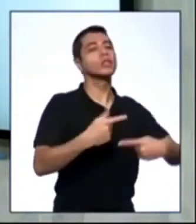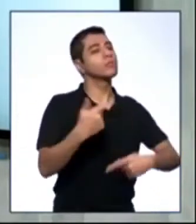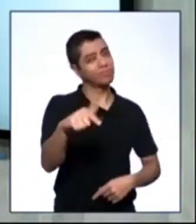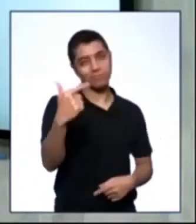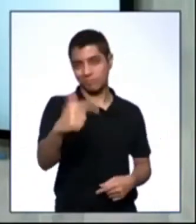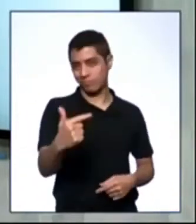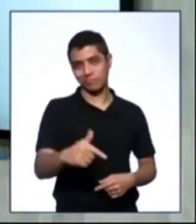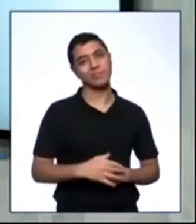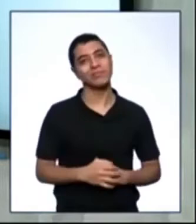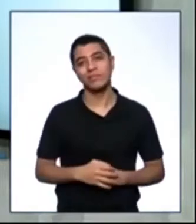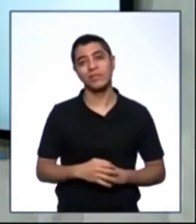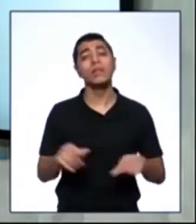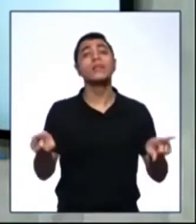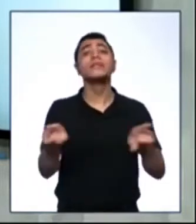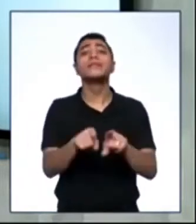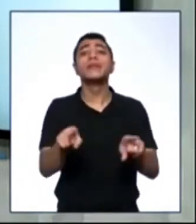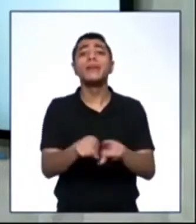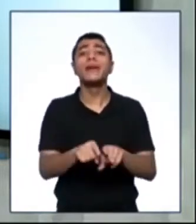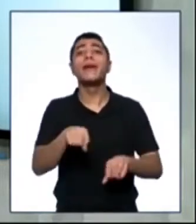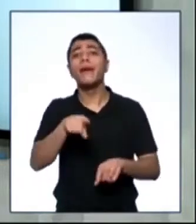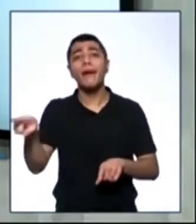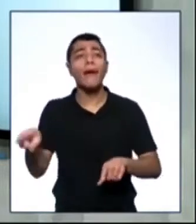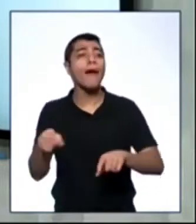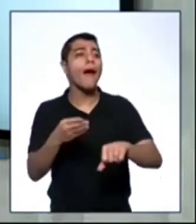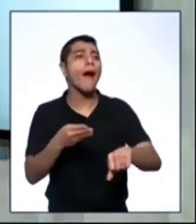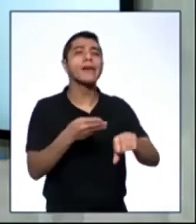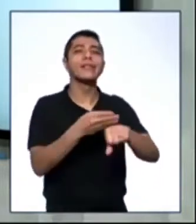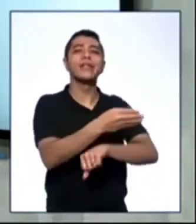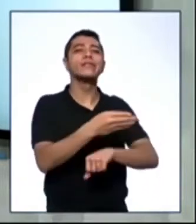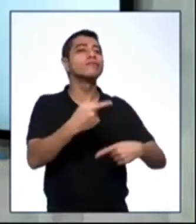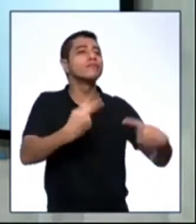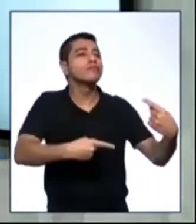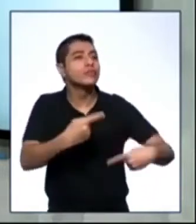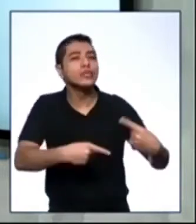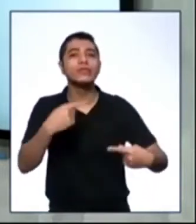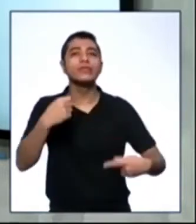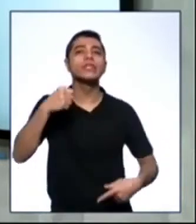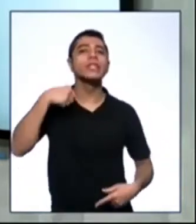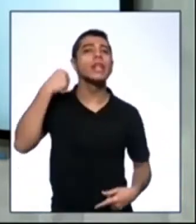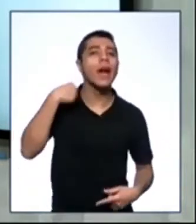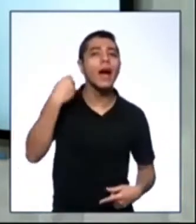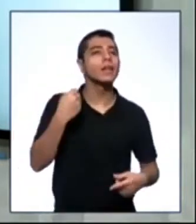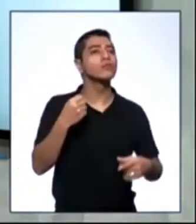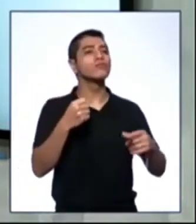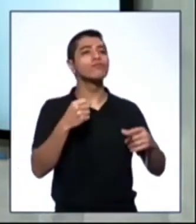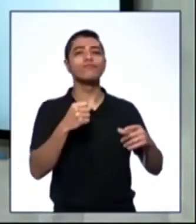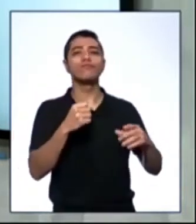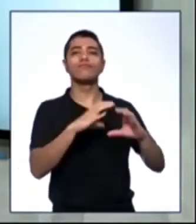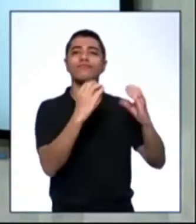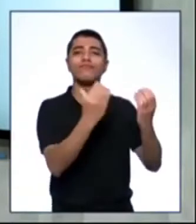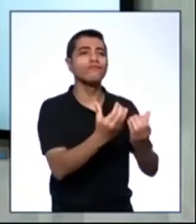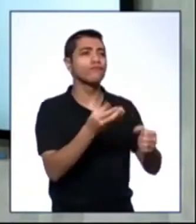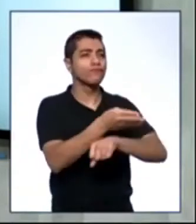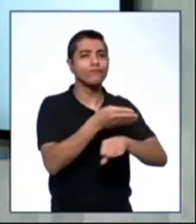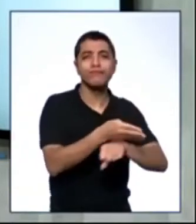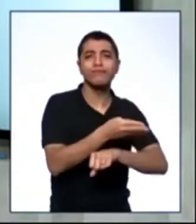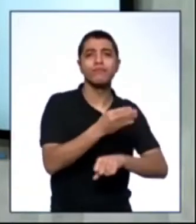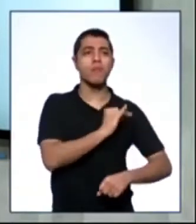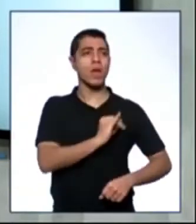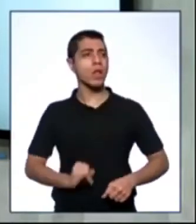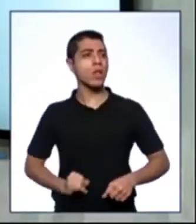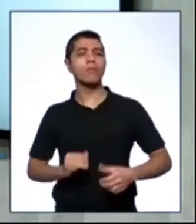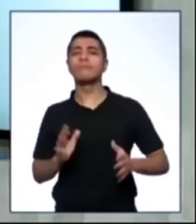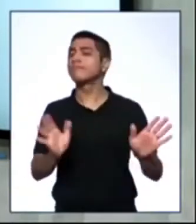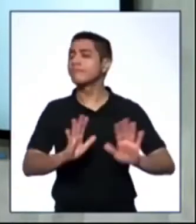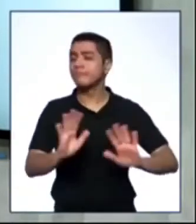acesso ao poder político dentro do Senado, do consulado, de imperador, nem nada disso. E essa plebe, olha pra